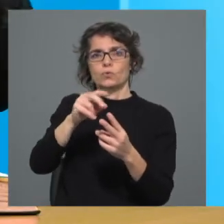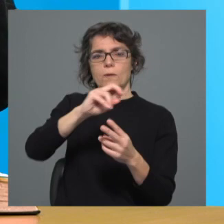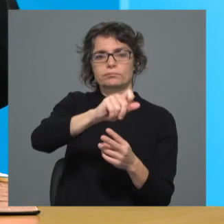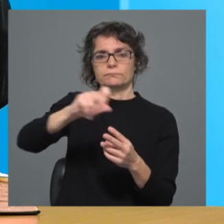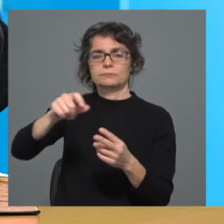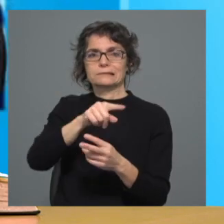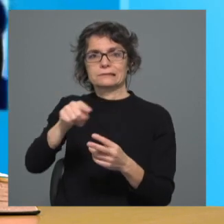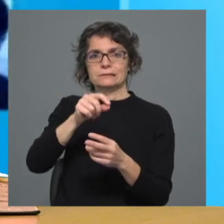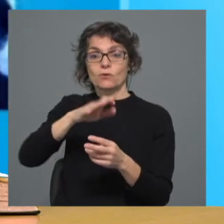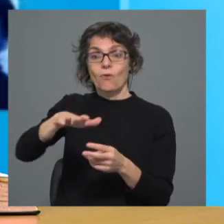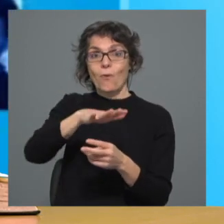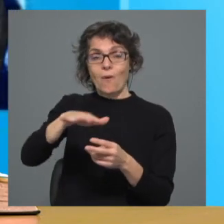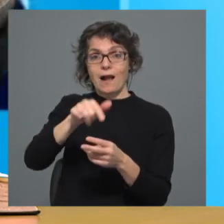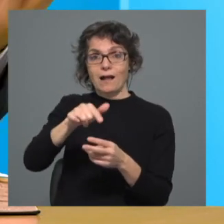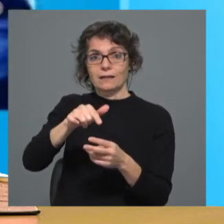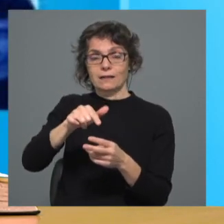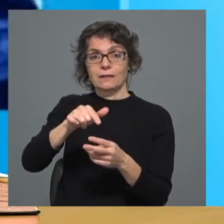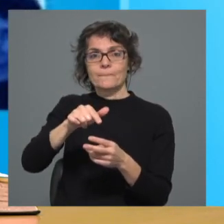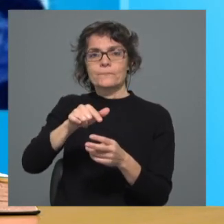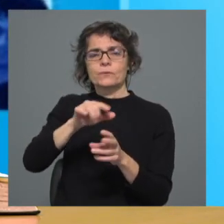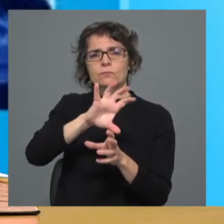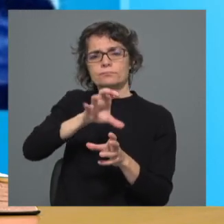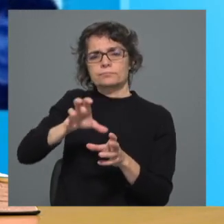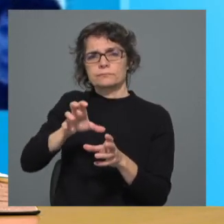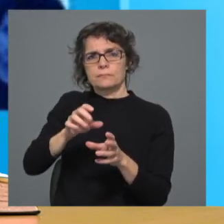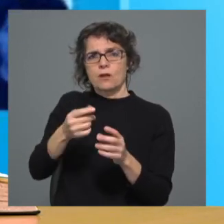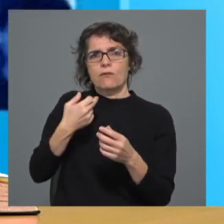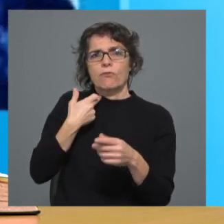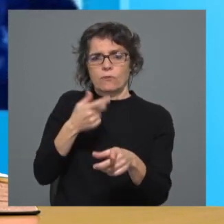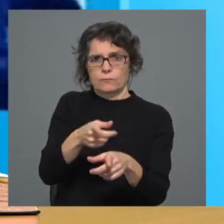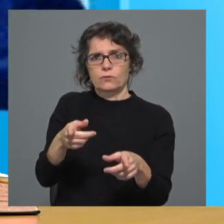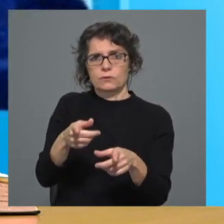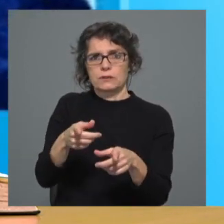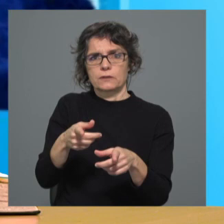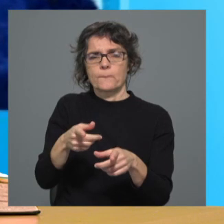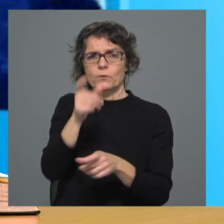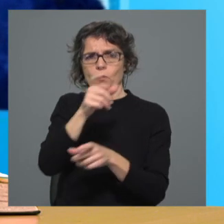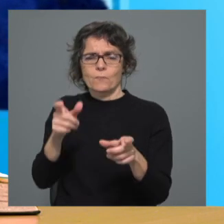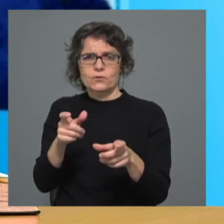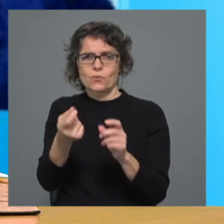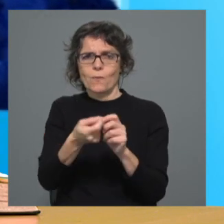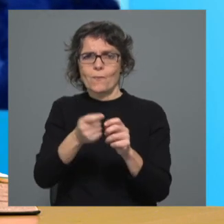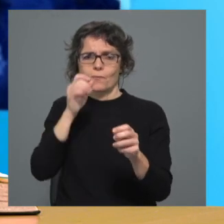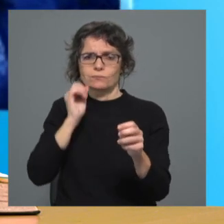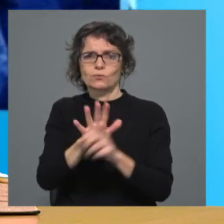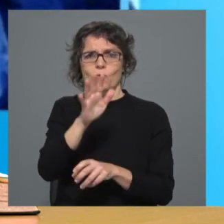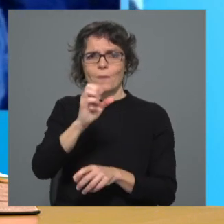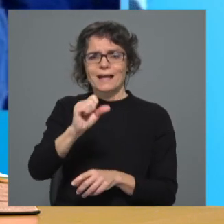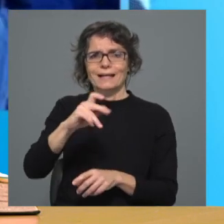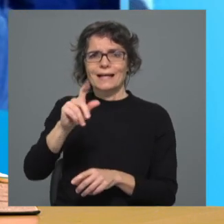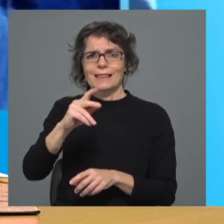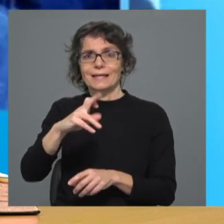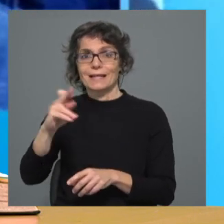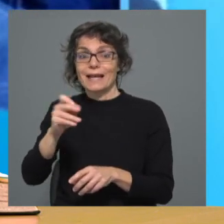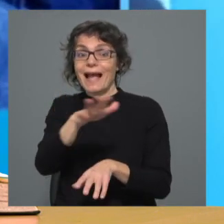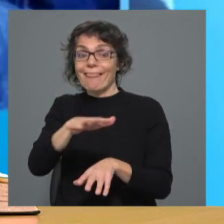duas pequenas regiões, território tribal, junto ao mar da Galileia, que eram terras